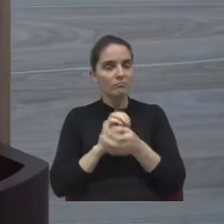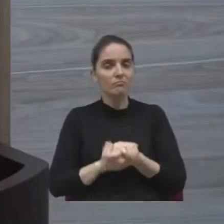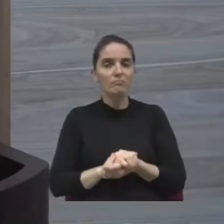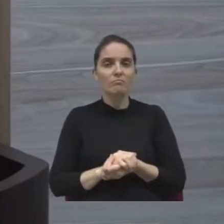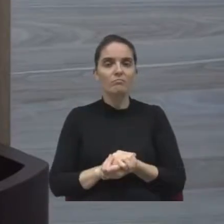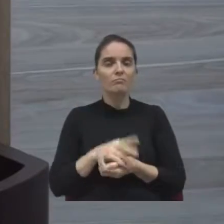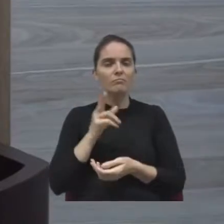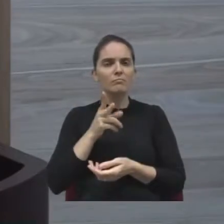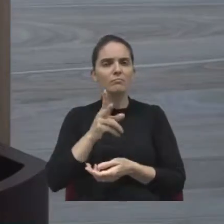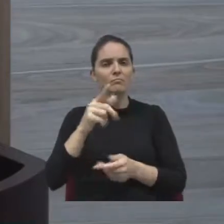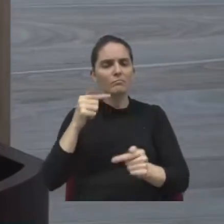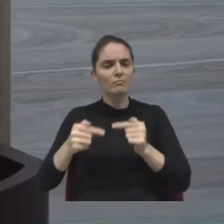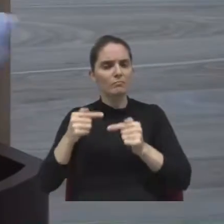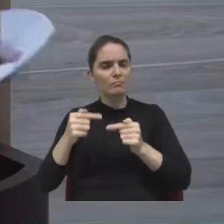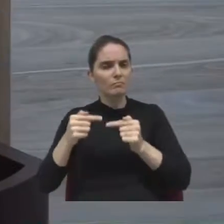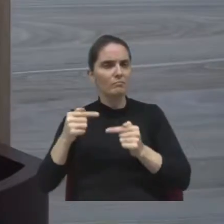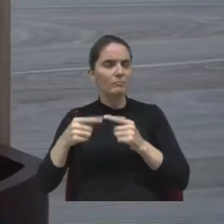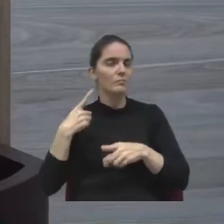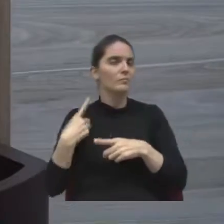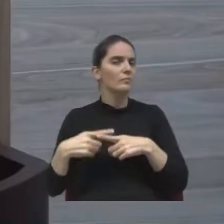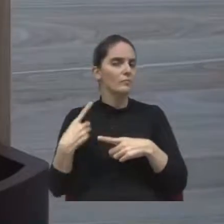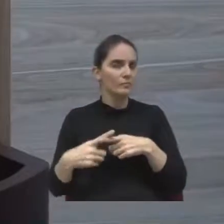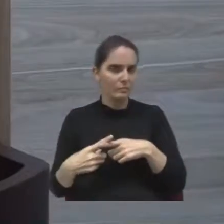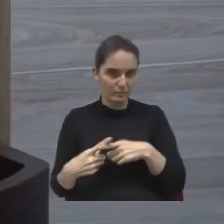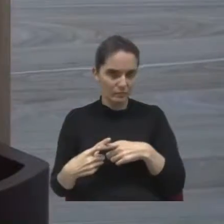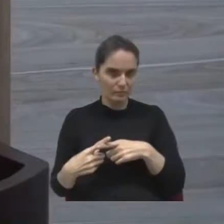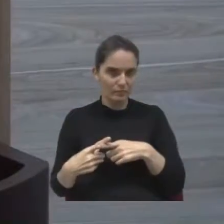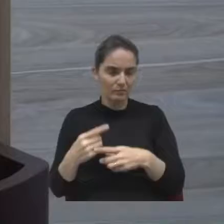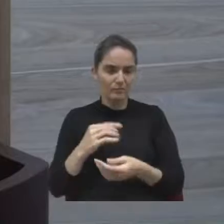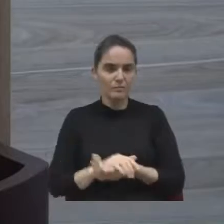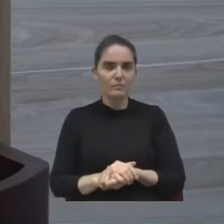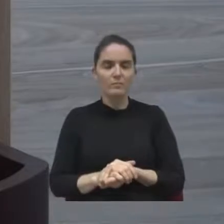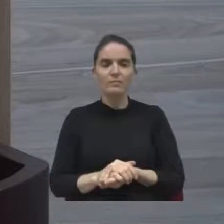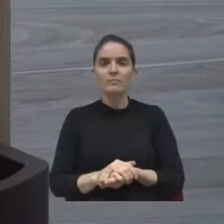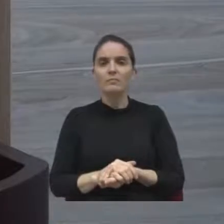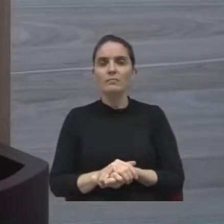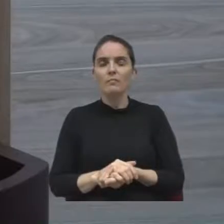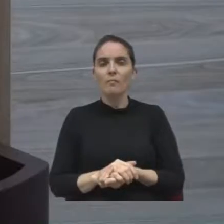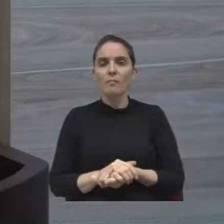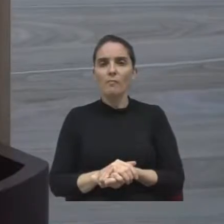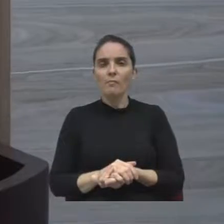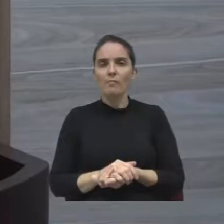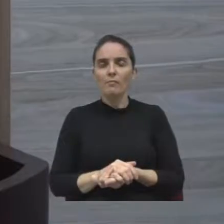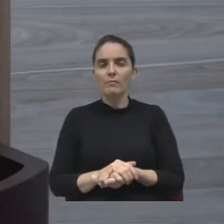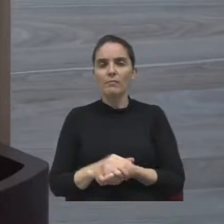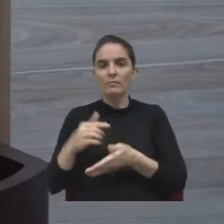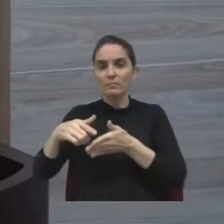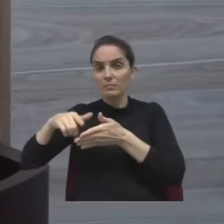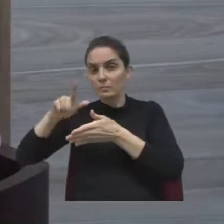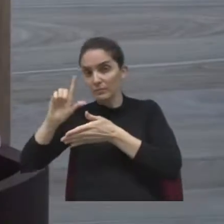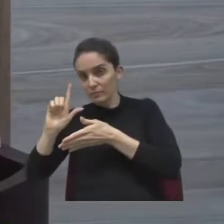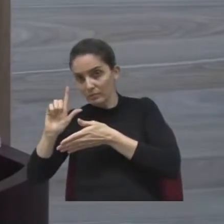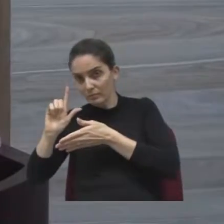porque o primeiro vem o antes para depois vir o depois.